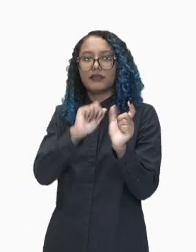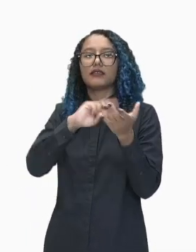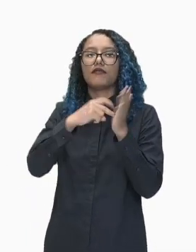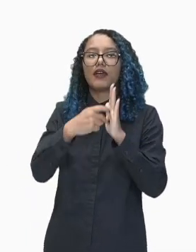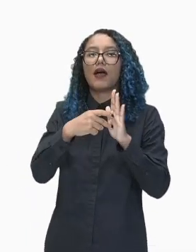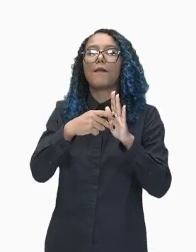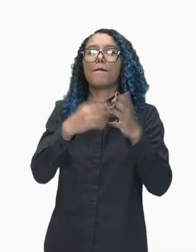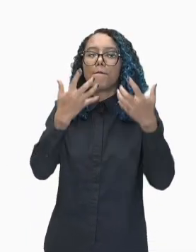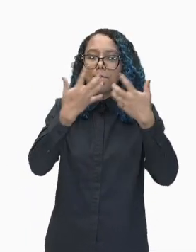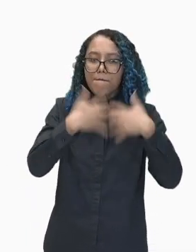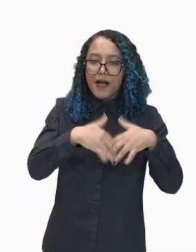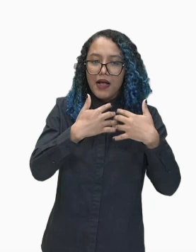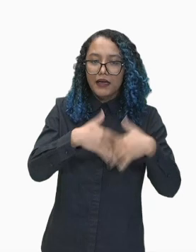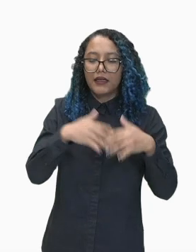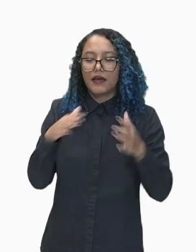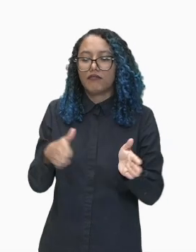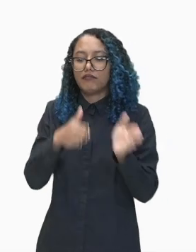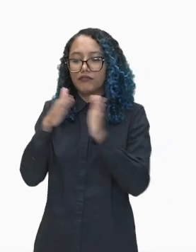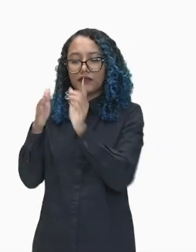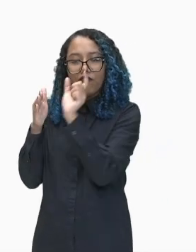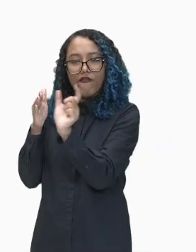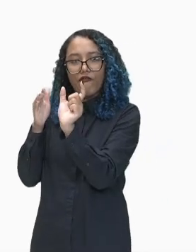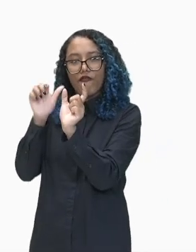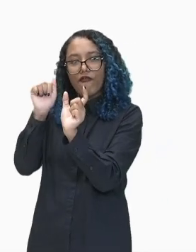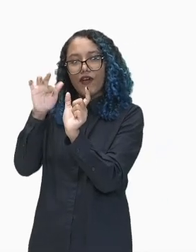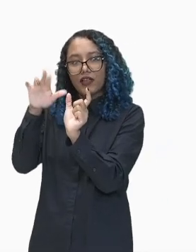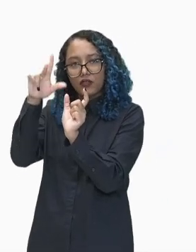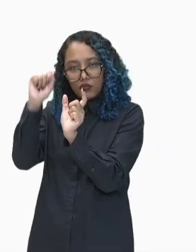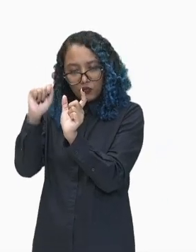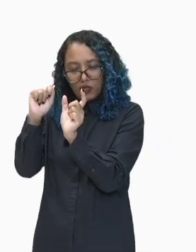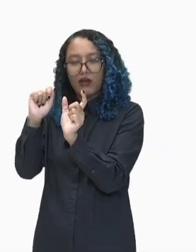como nós já vimos, fazer. Então, a máquina